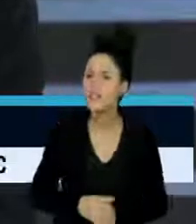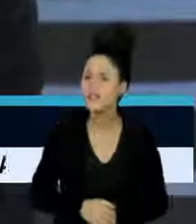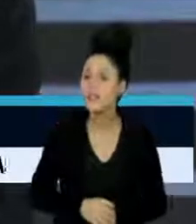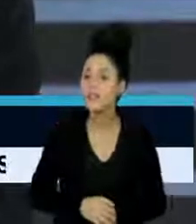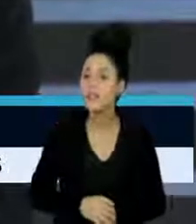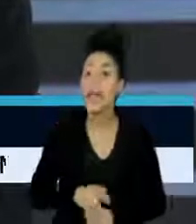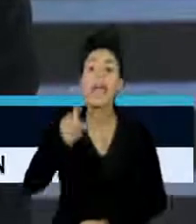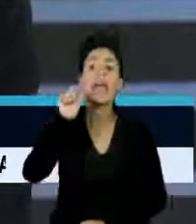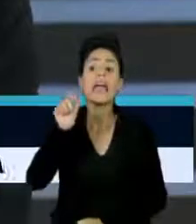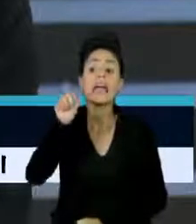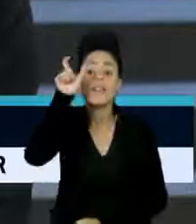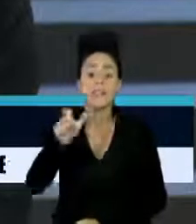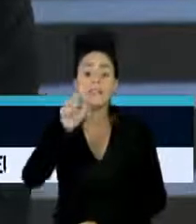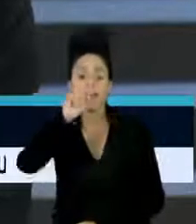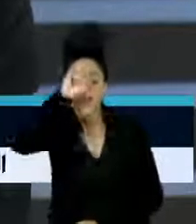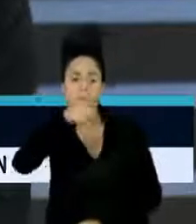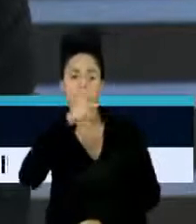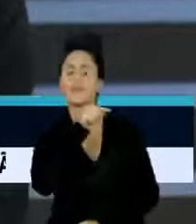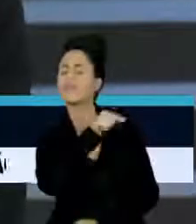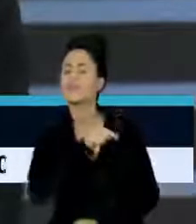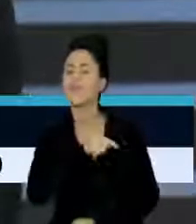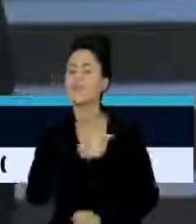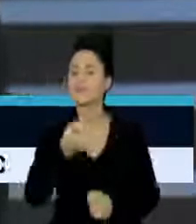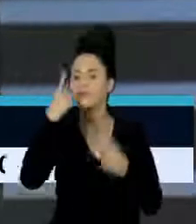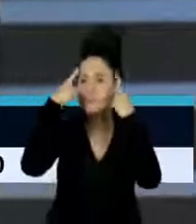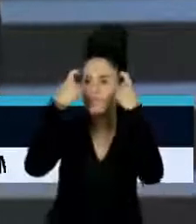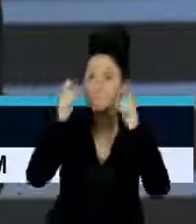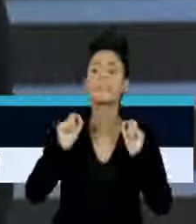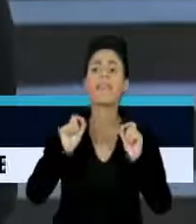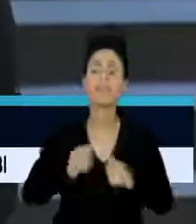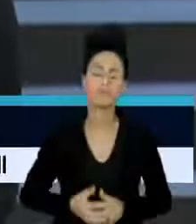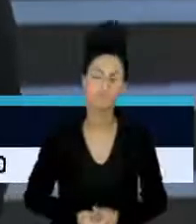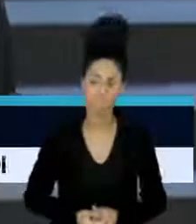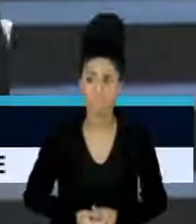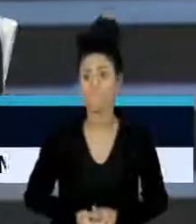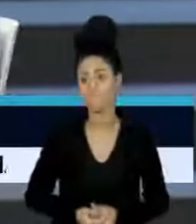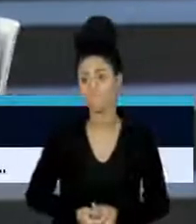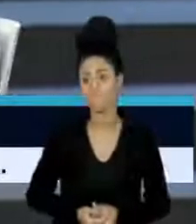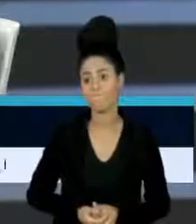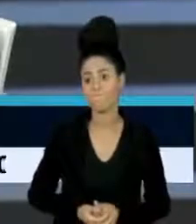comando que lidera o crime organizado nessa região, porque esse é o ponto.